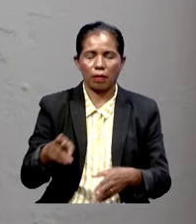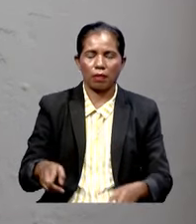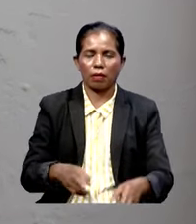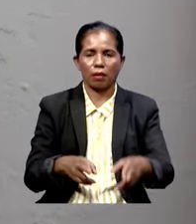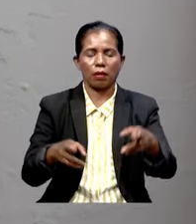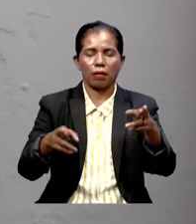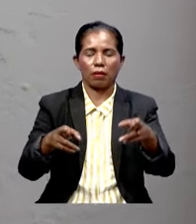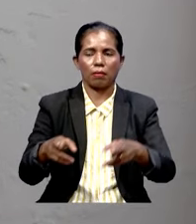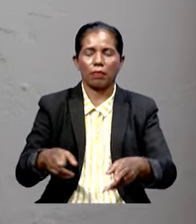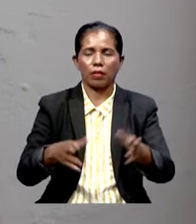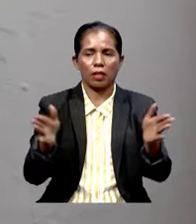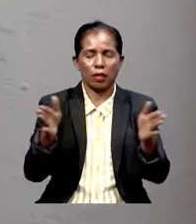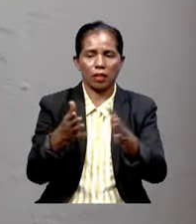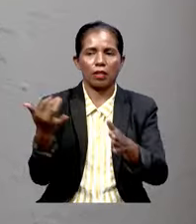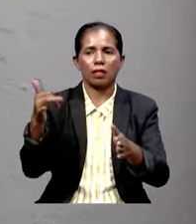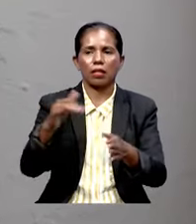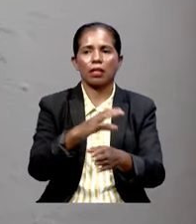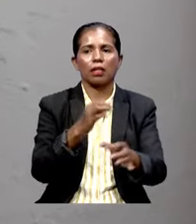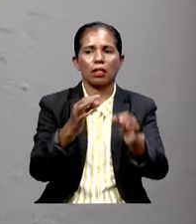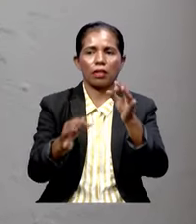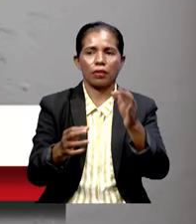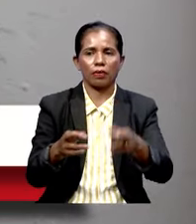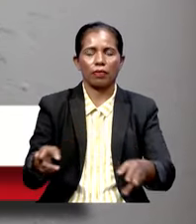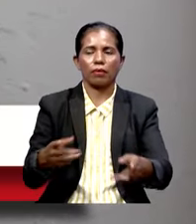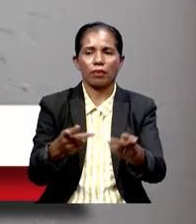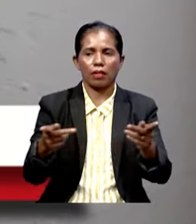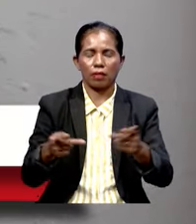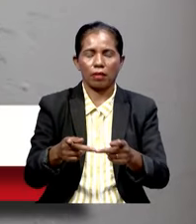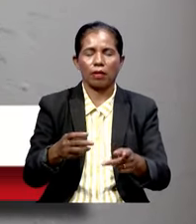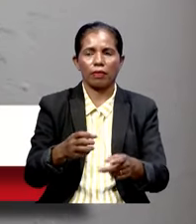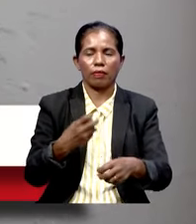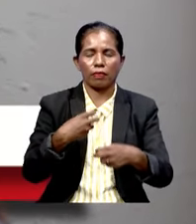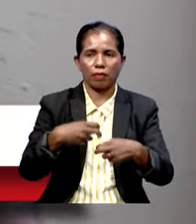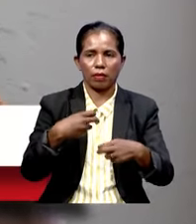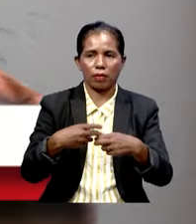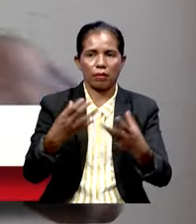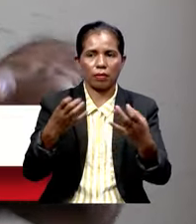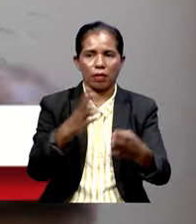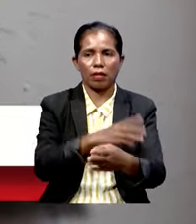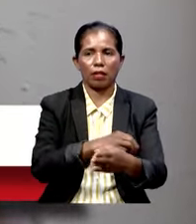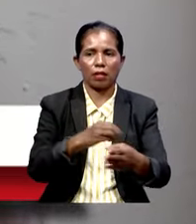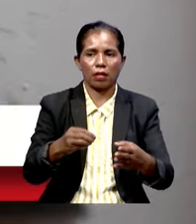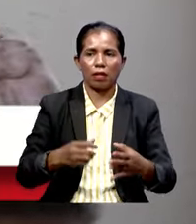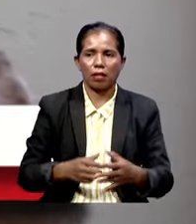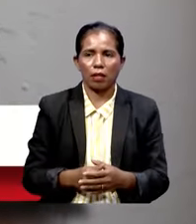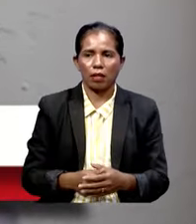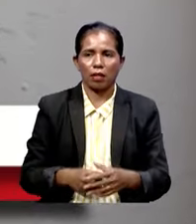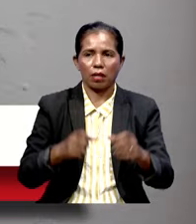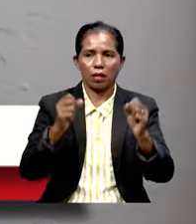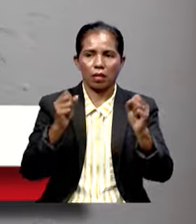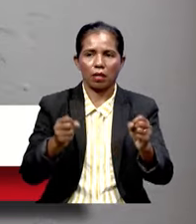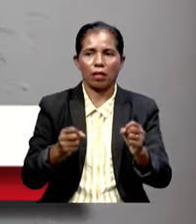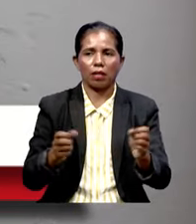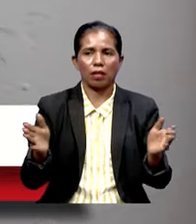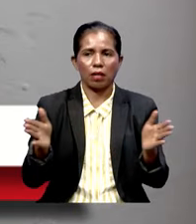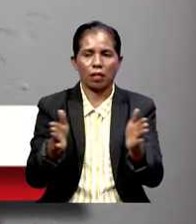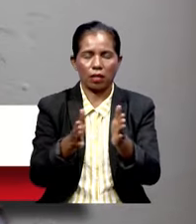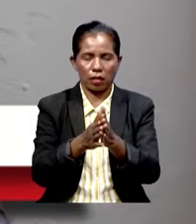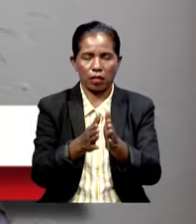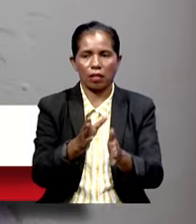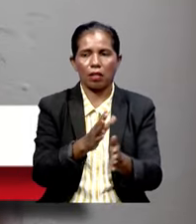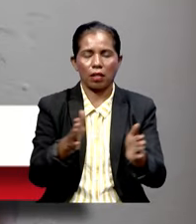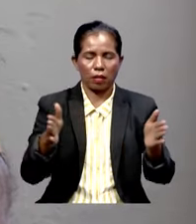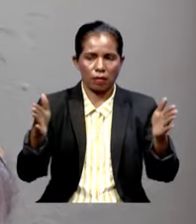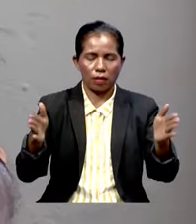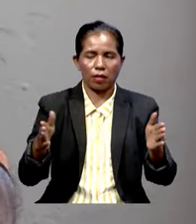Satan kadalak ni usa seda. Se quando fati ne be fatu parak, ite bel usa fatu prit. Bele satan, mas tem ki mahar. La bele satan halimer fali. Halo